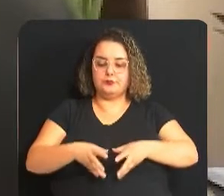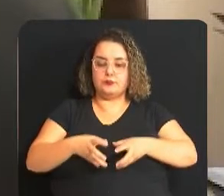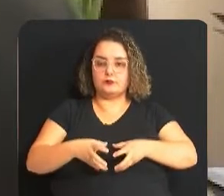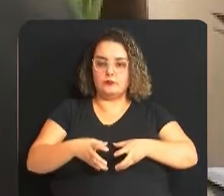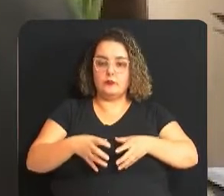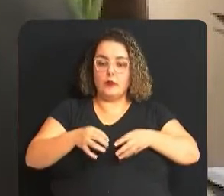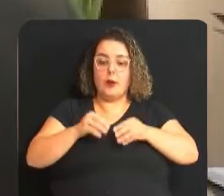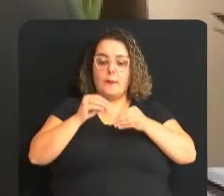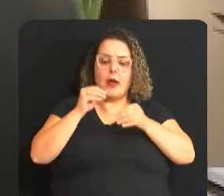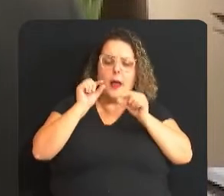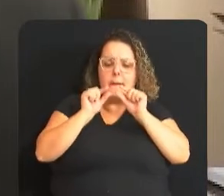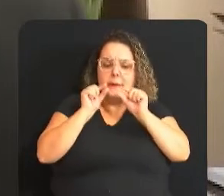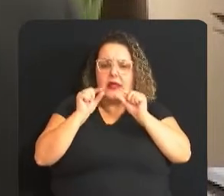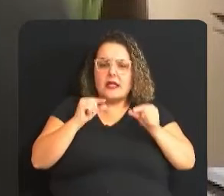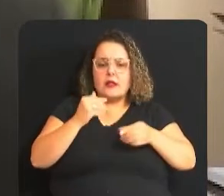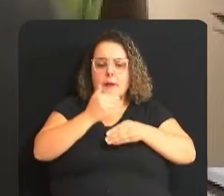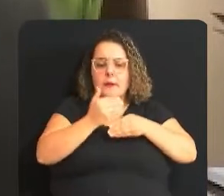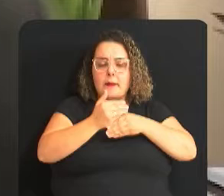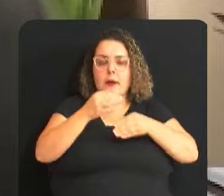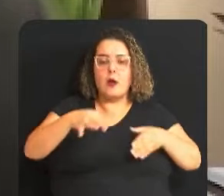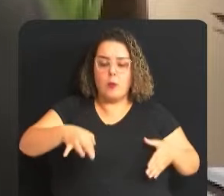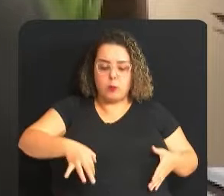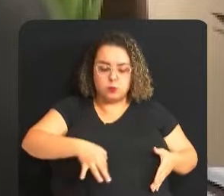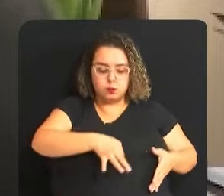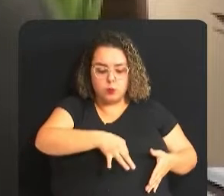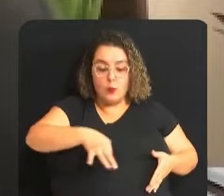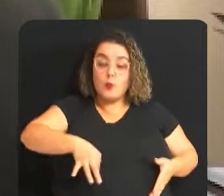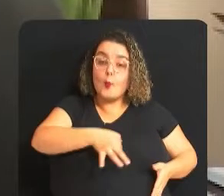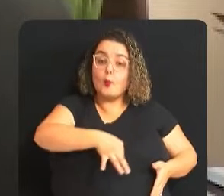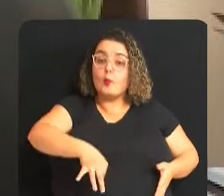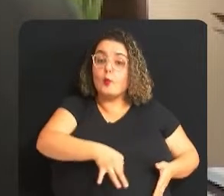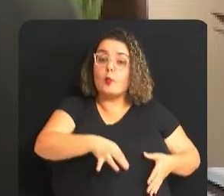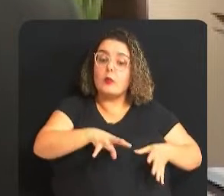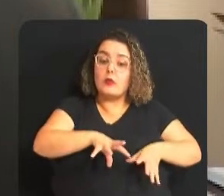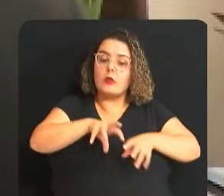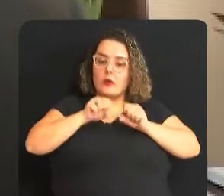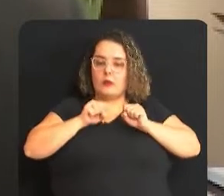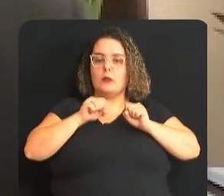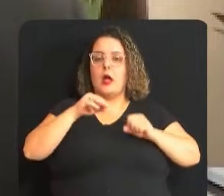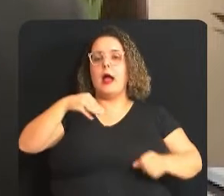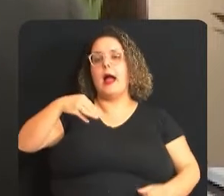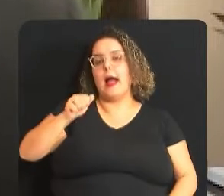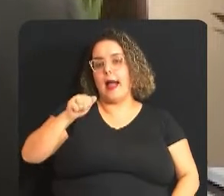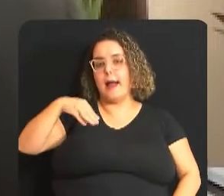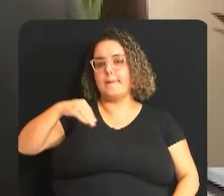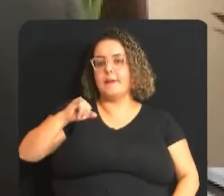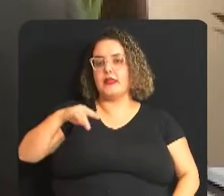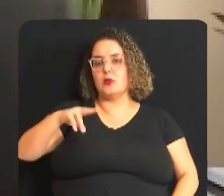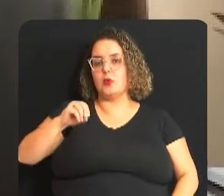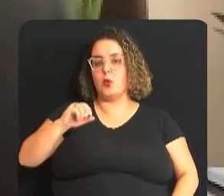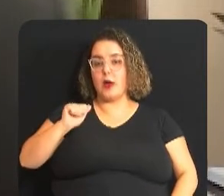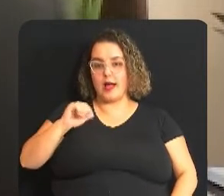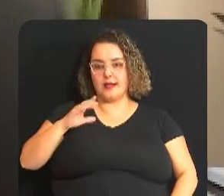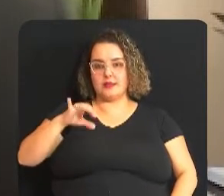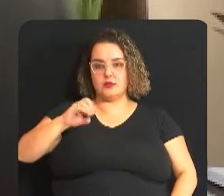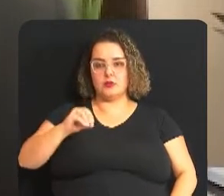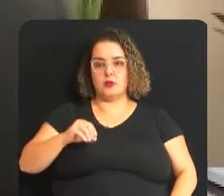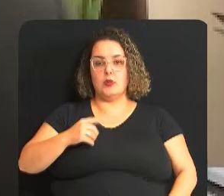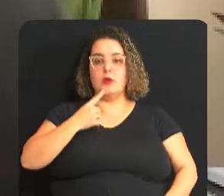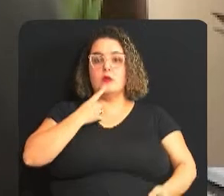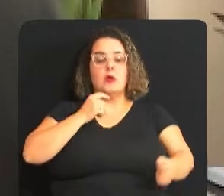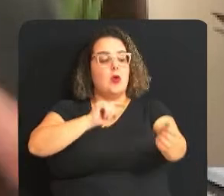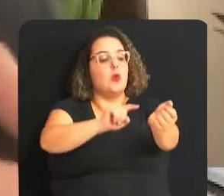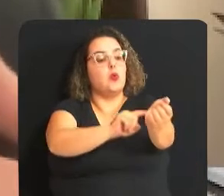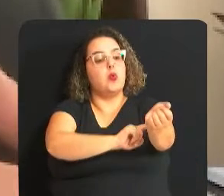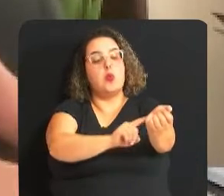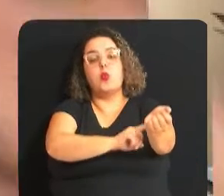O intestino vai absorver os tijolinhos, que são os aminoácidos. Quem vai para o sangue são os aminoácidos.